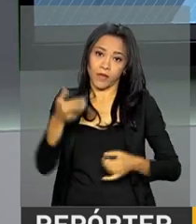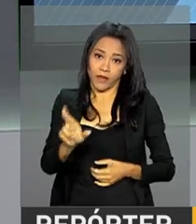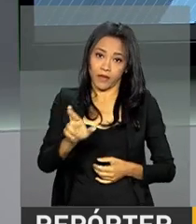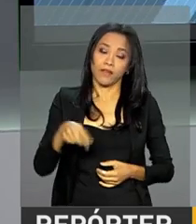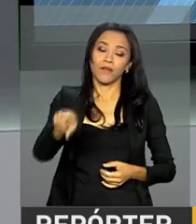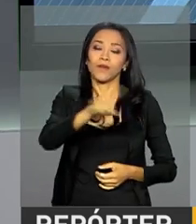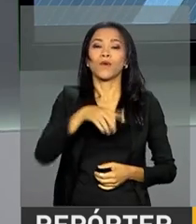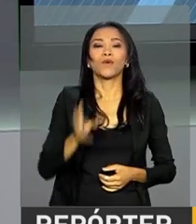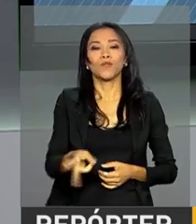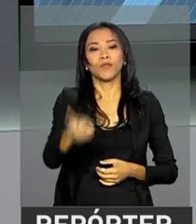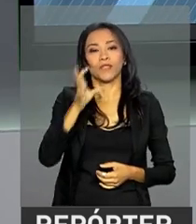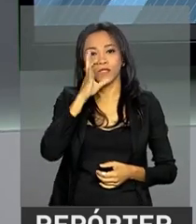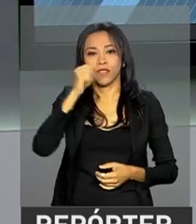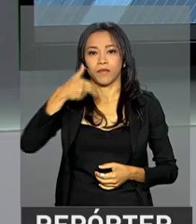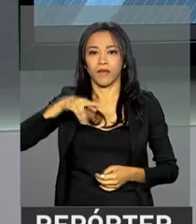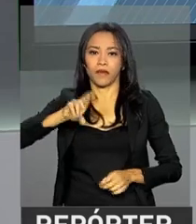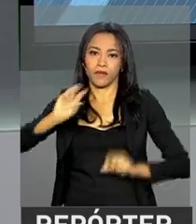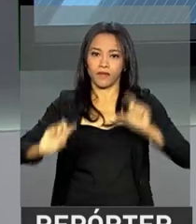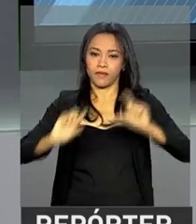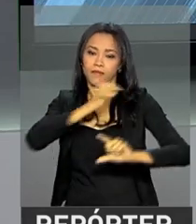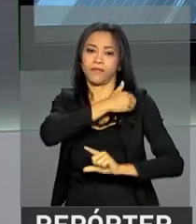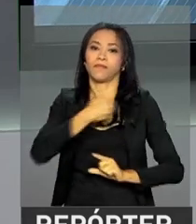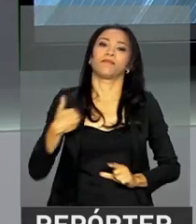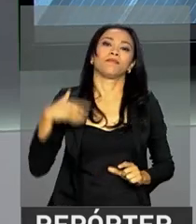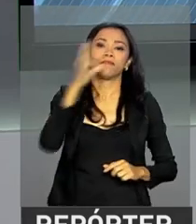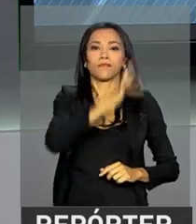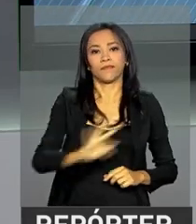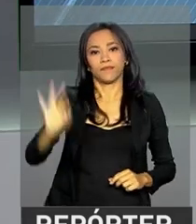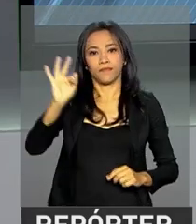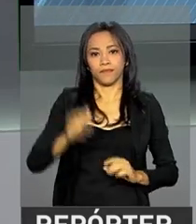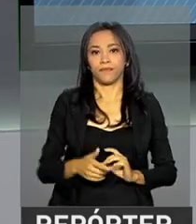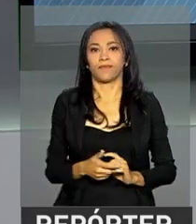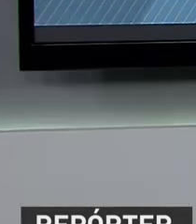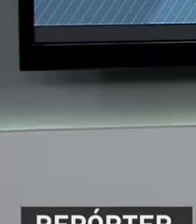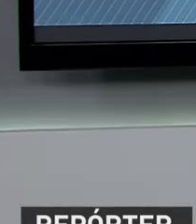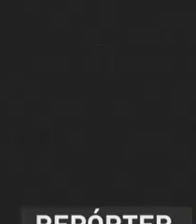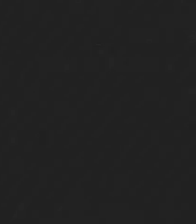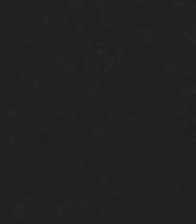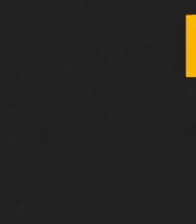internet continue com a gente na nbr a tv do governo federal